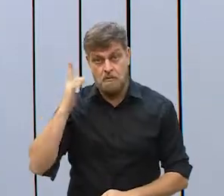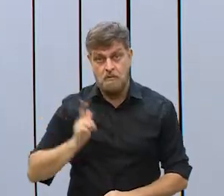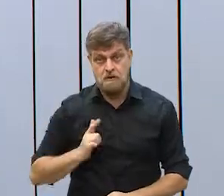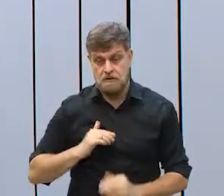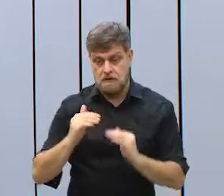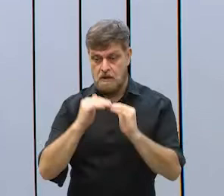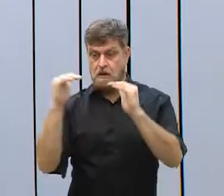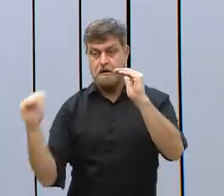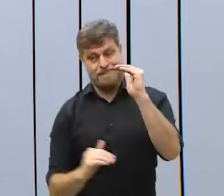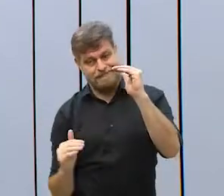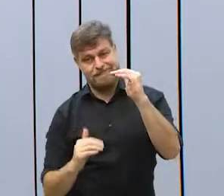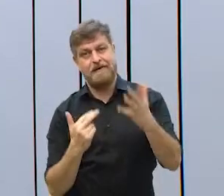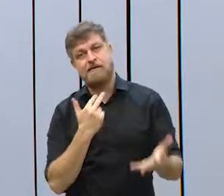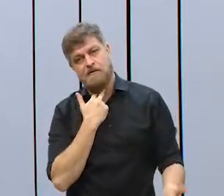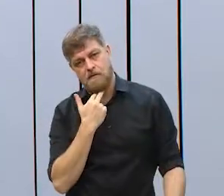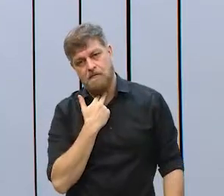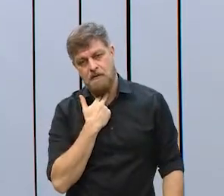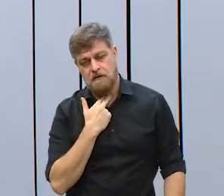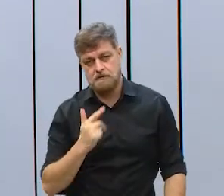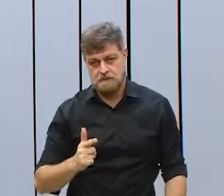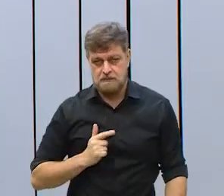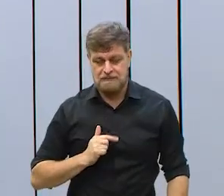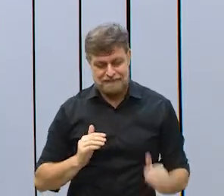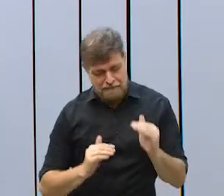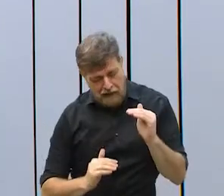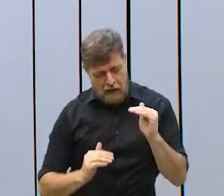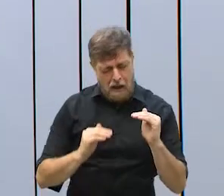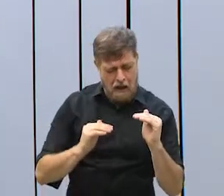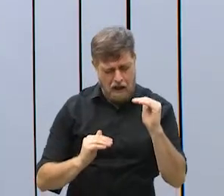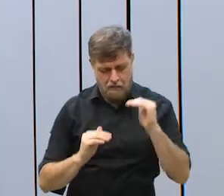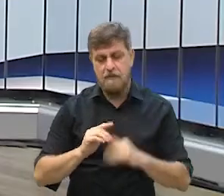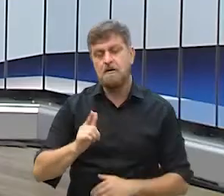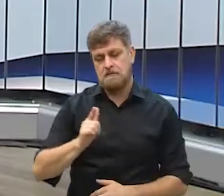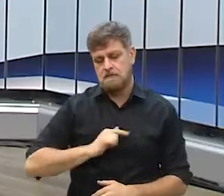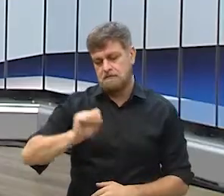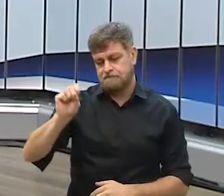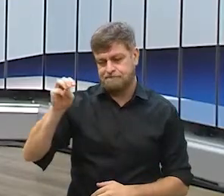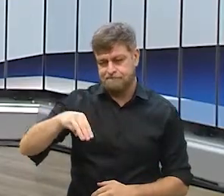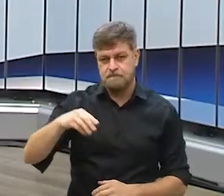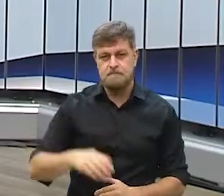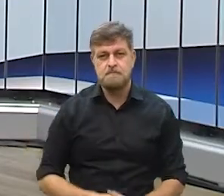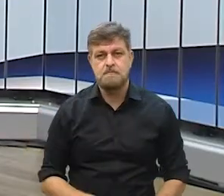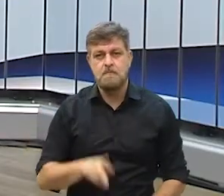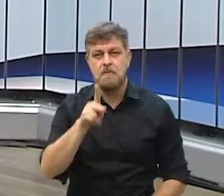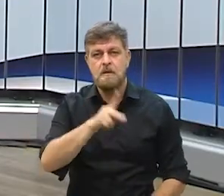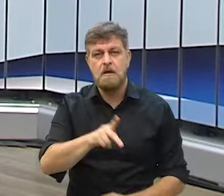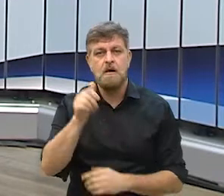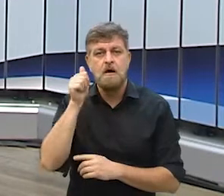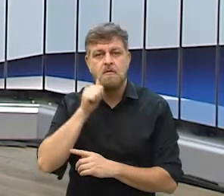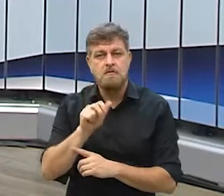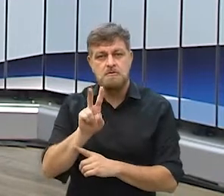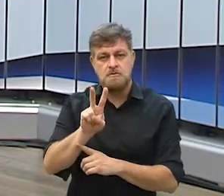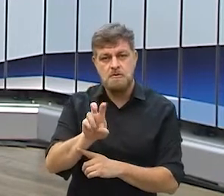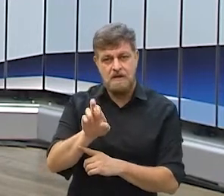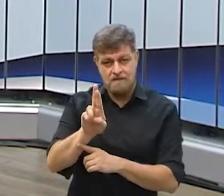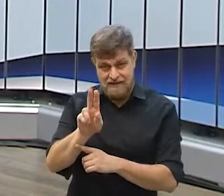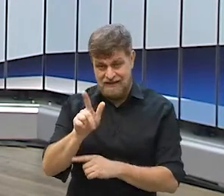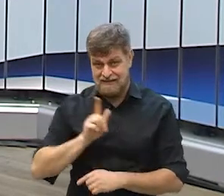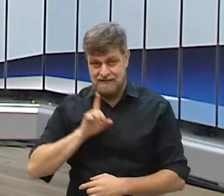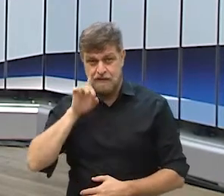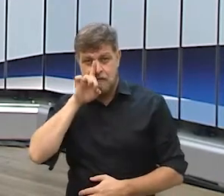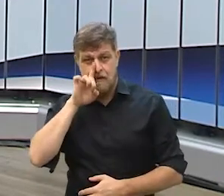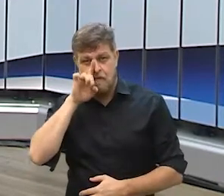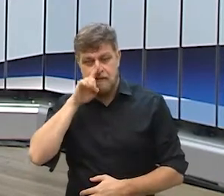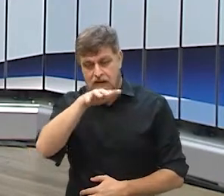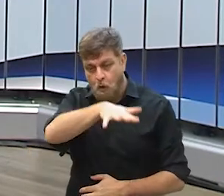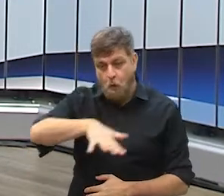uma discrepância muito larga, aí tem alguma coisa errada, assim. Professora Vera, corre-se esse risco de uma parte